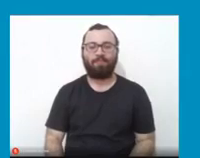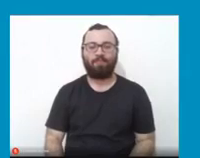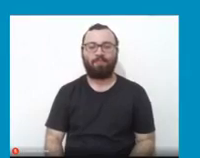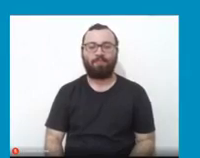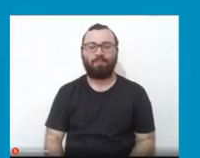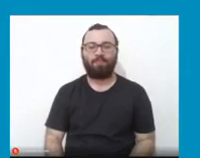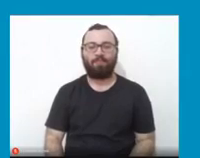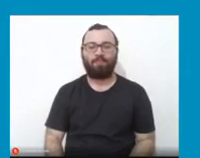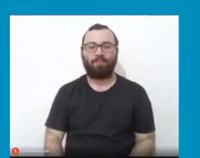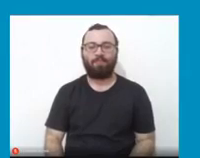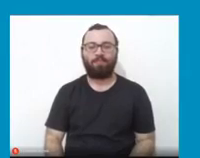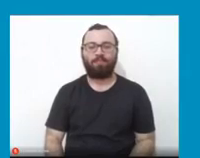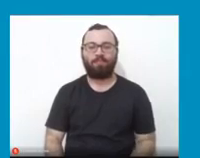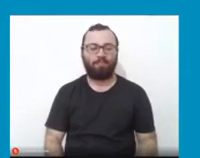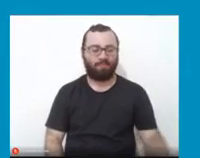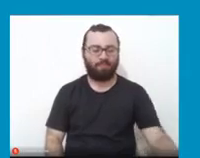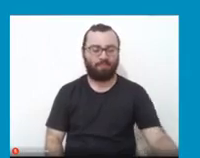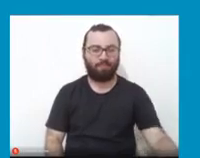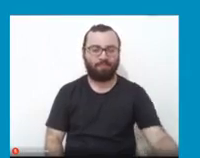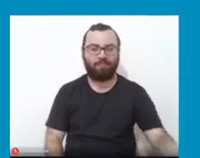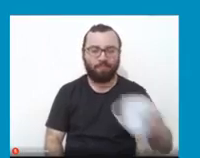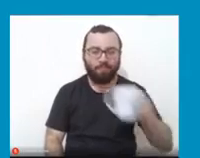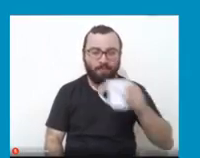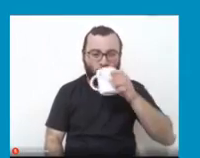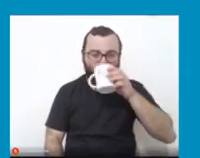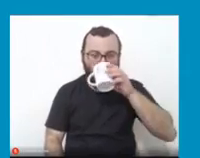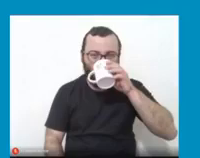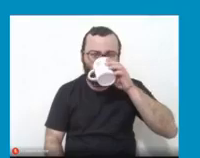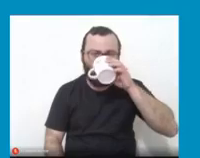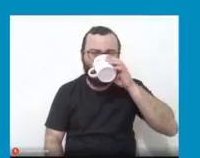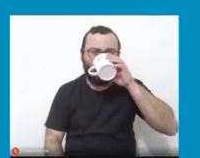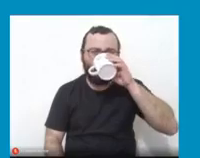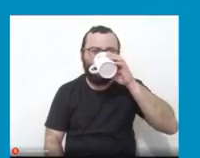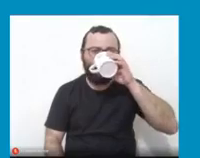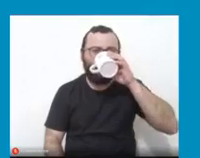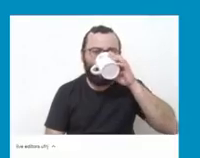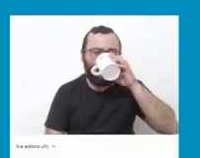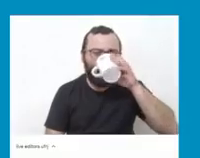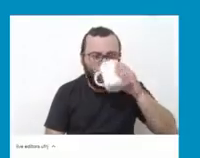Vamos começar com o autor do livro, claro. Está tendo uma volta aqui, eu acho.